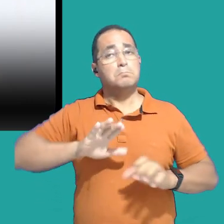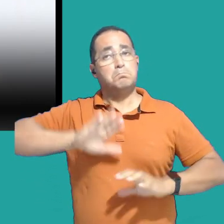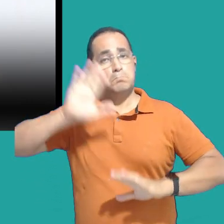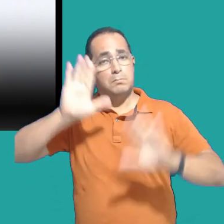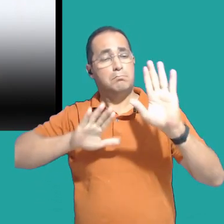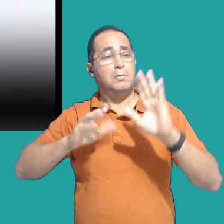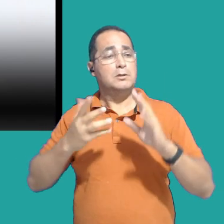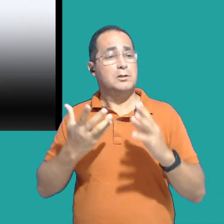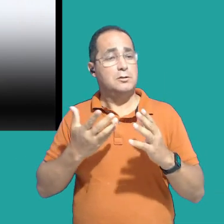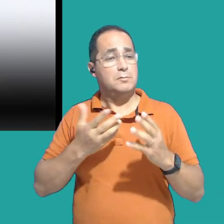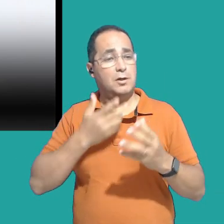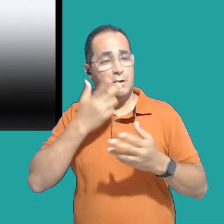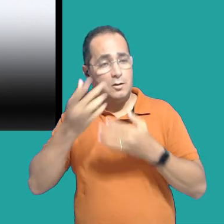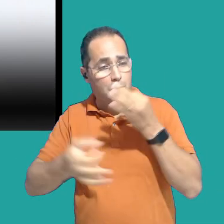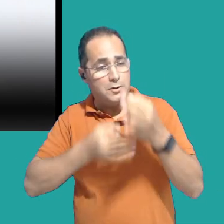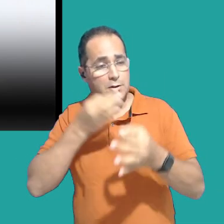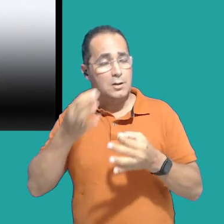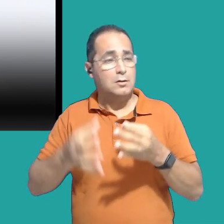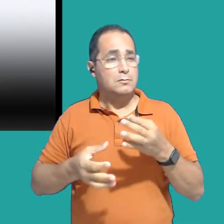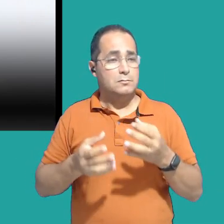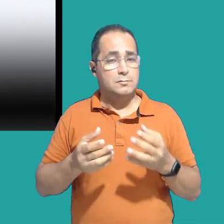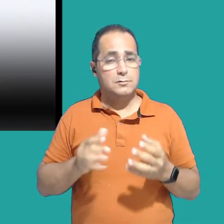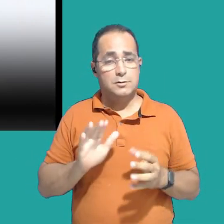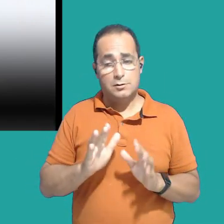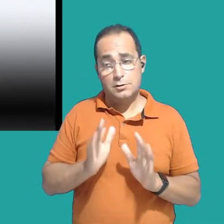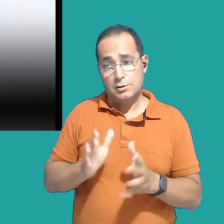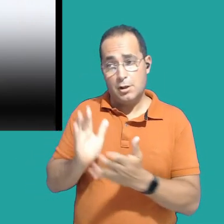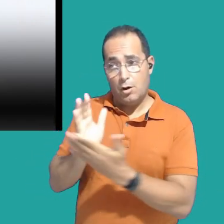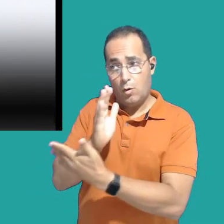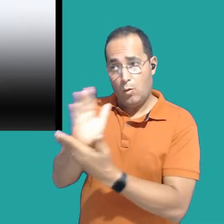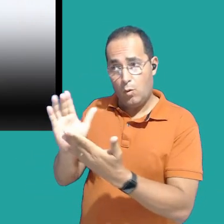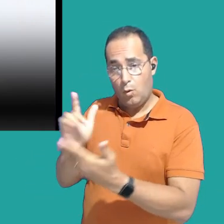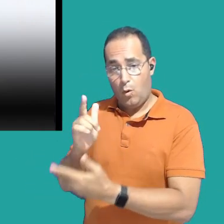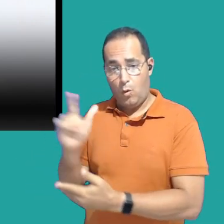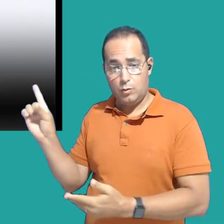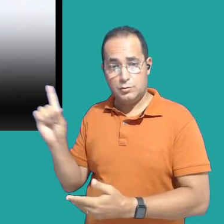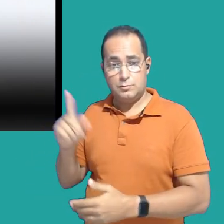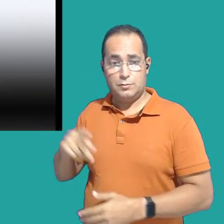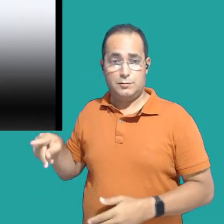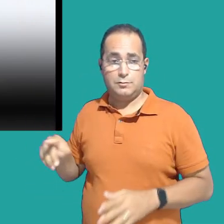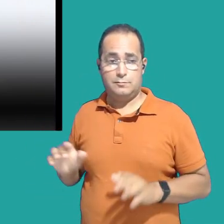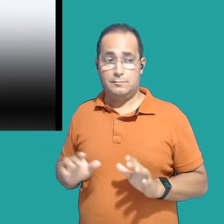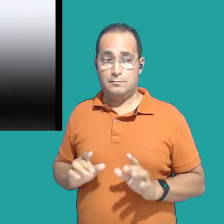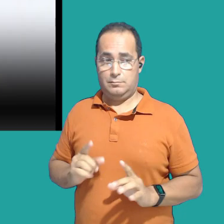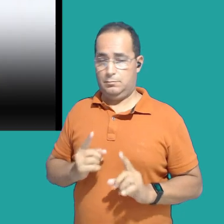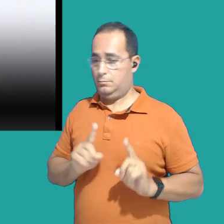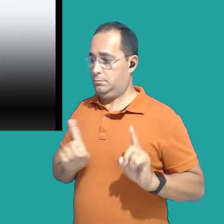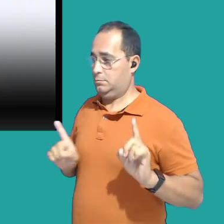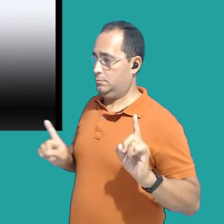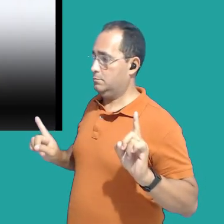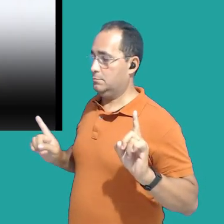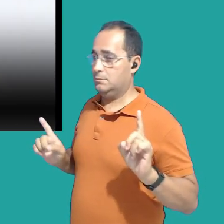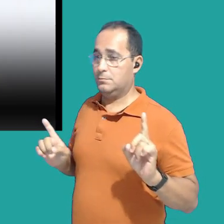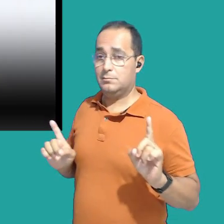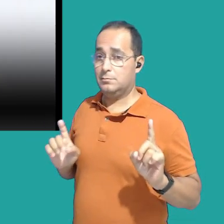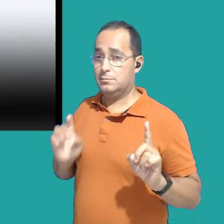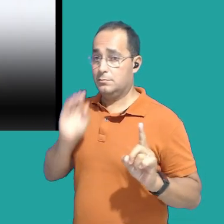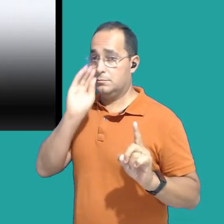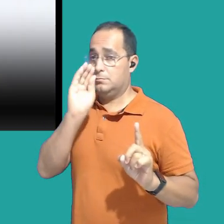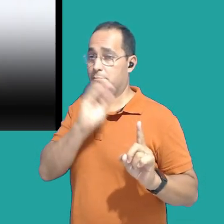se inclua na turma, na aula. Já outros professores me